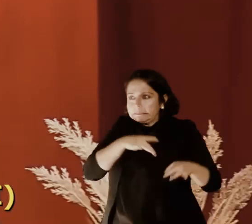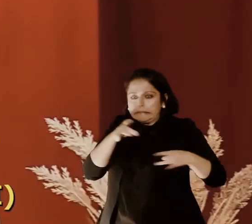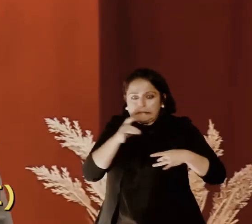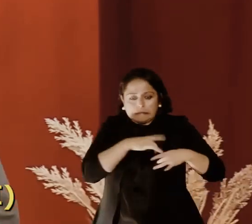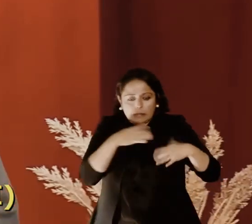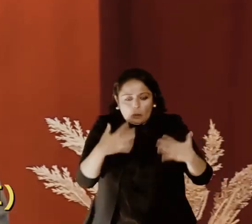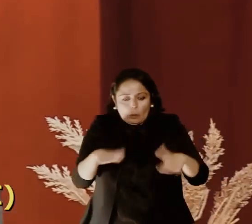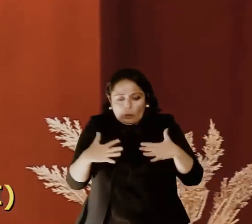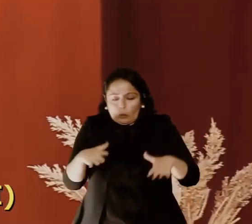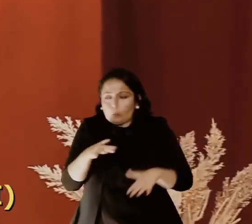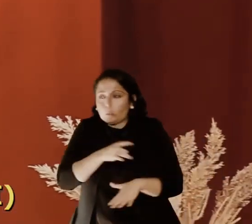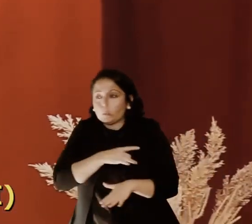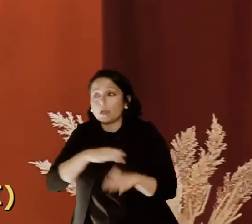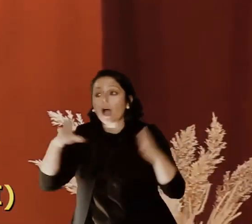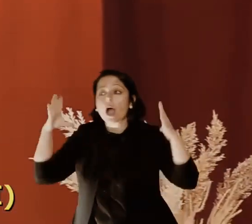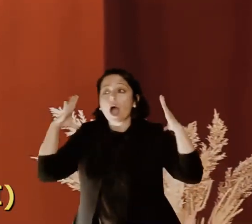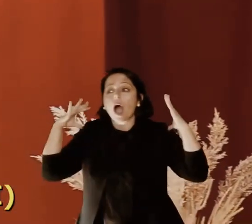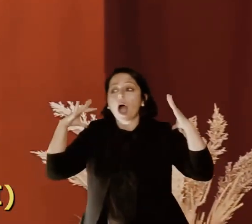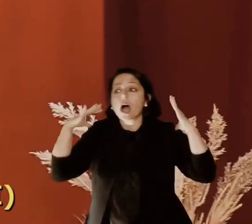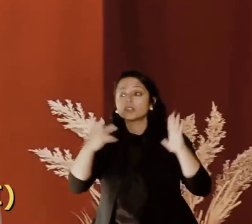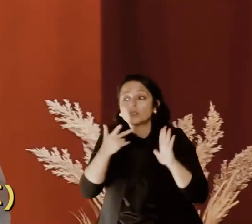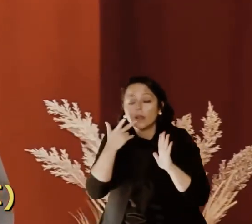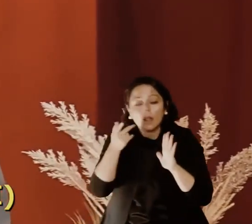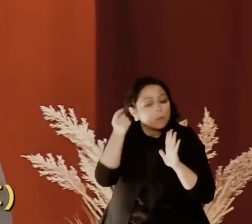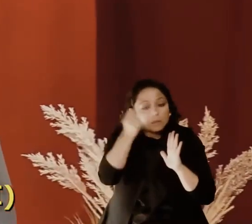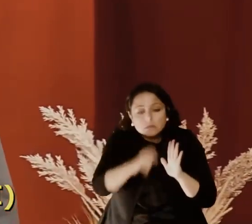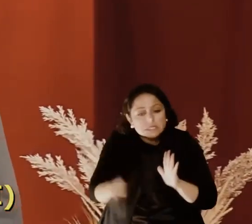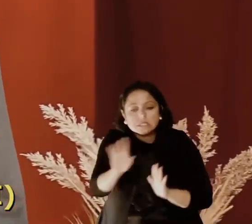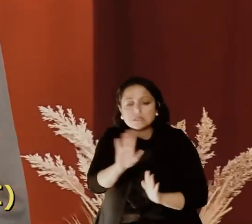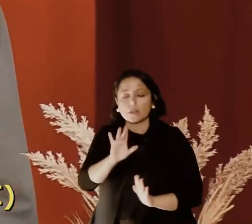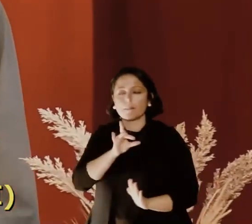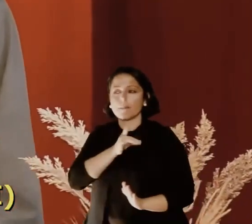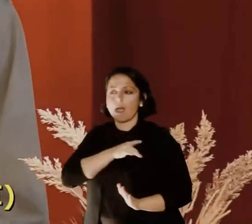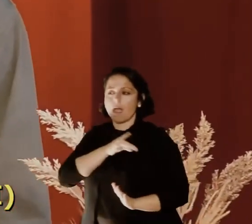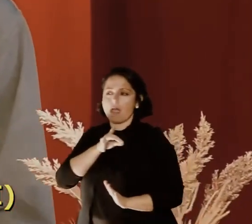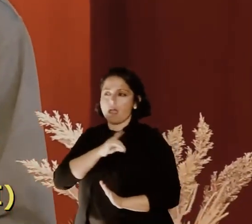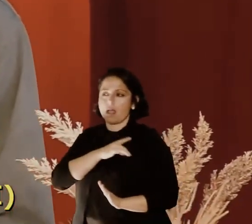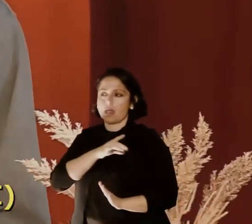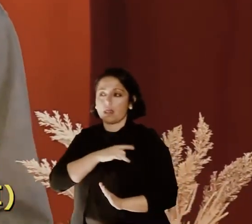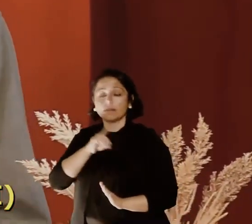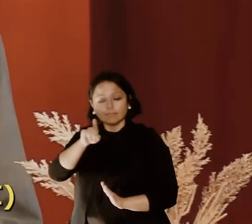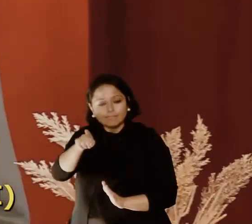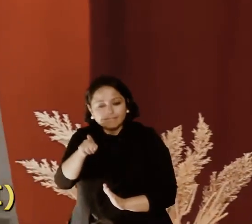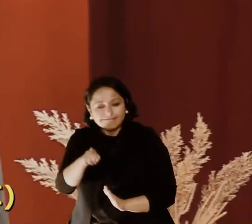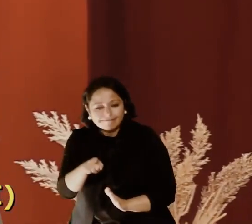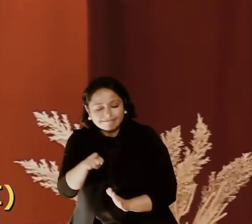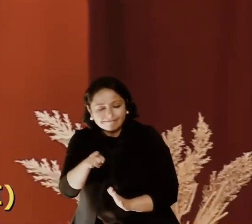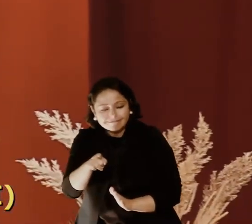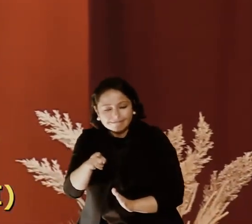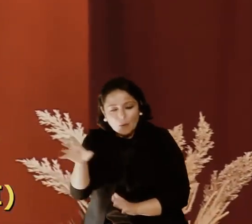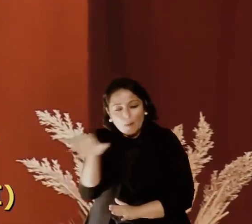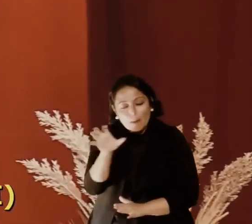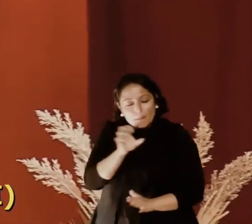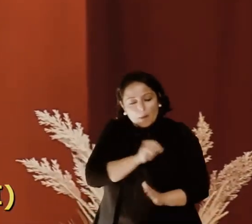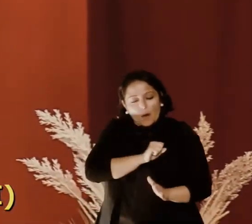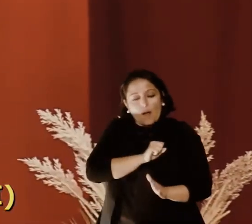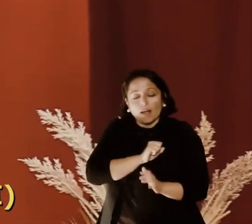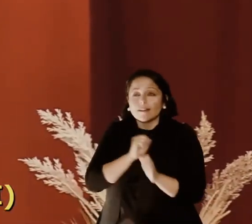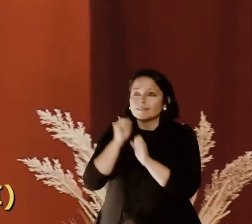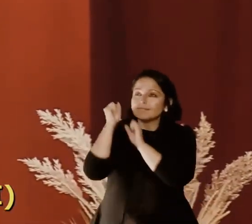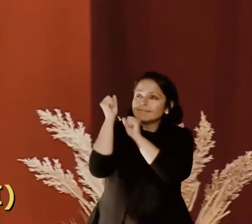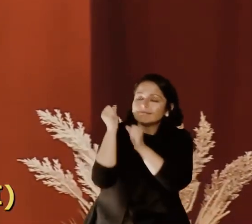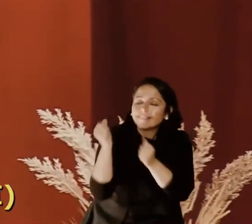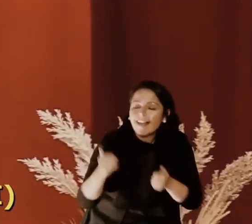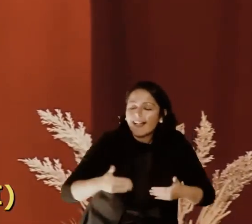aterrorizados. Mas o anjo lhes disse: não tenham medo, estou lhes trazendo boas novas de